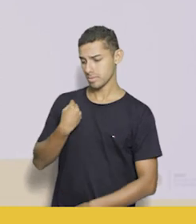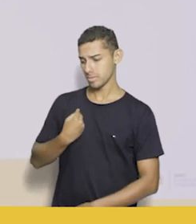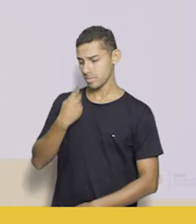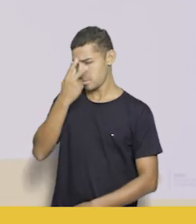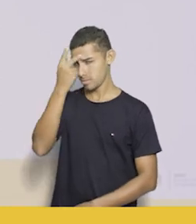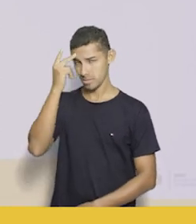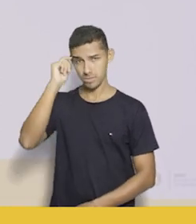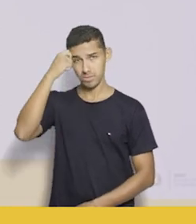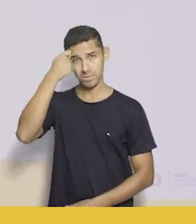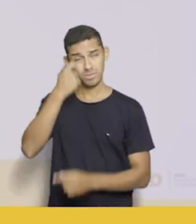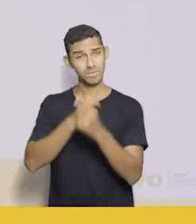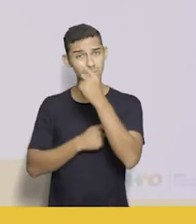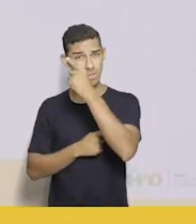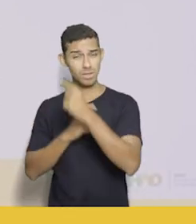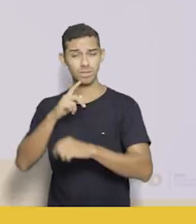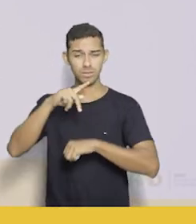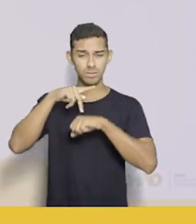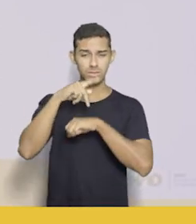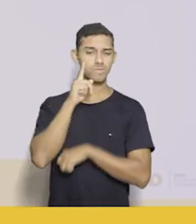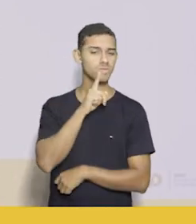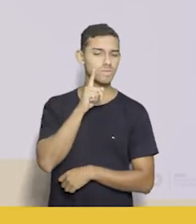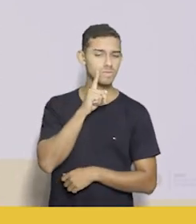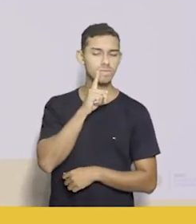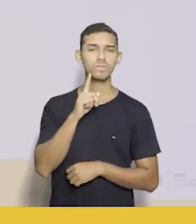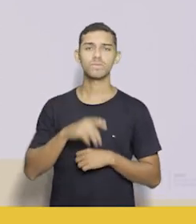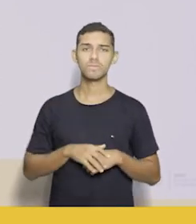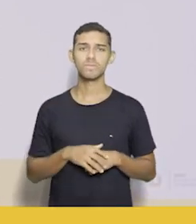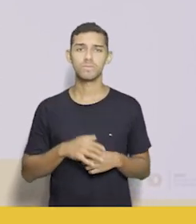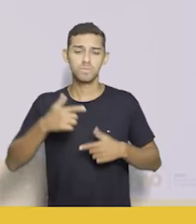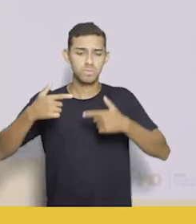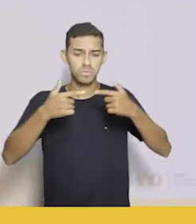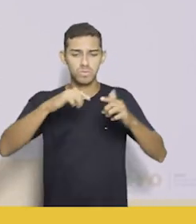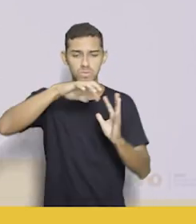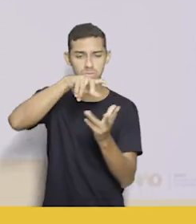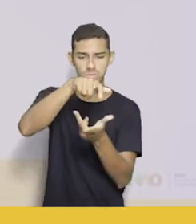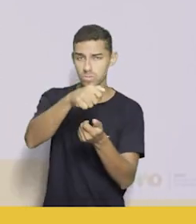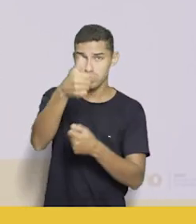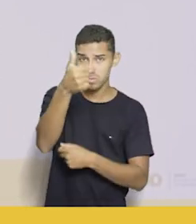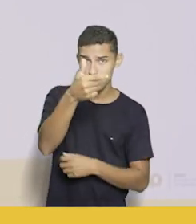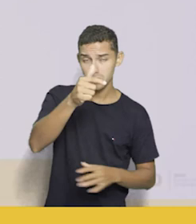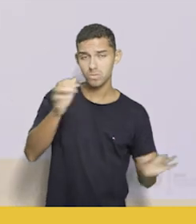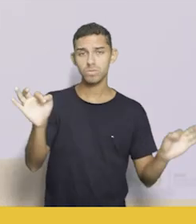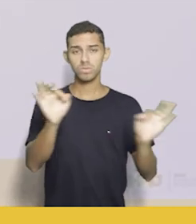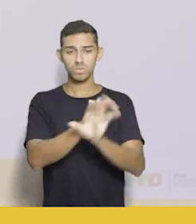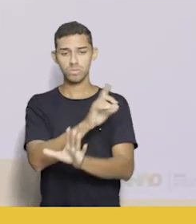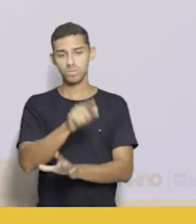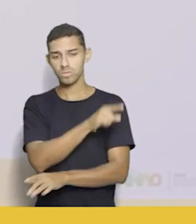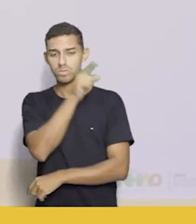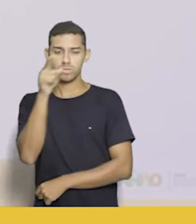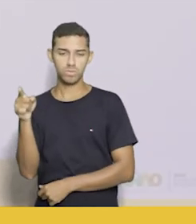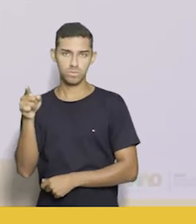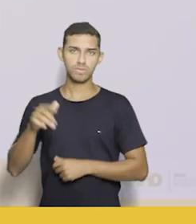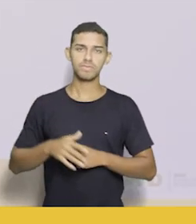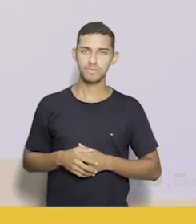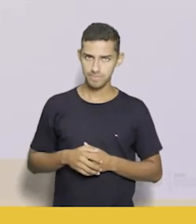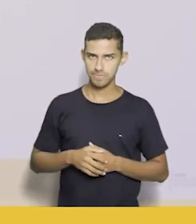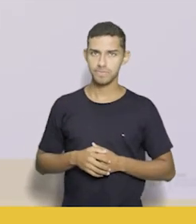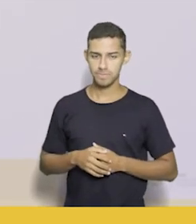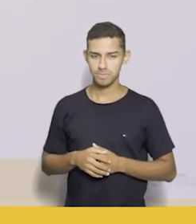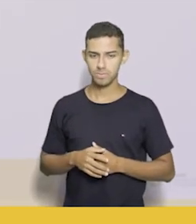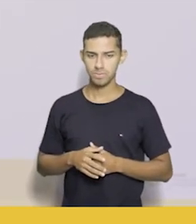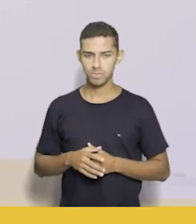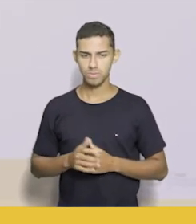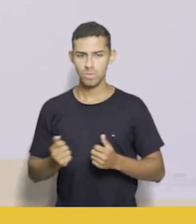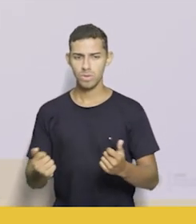dos negros nos Estados Unidos no pós Segunda Guerra Mundial inundados com as mensagens de